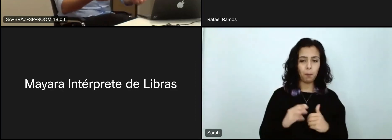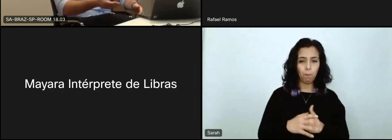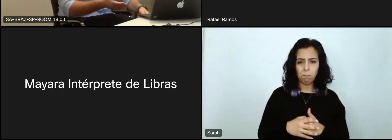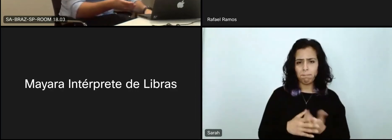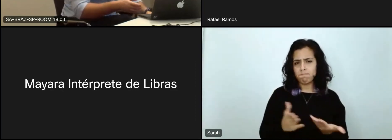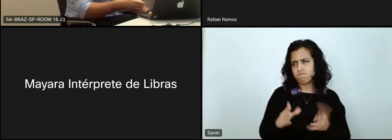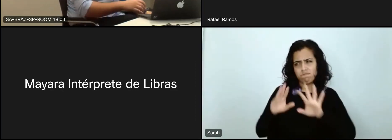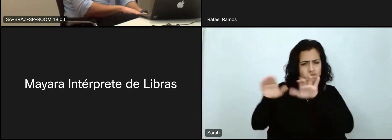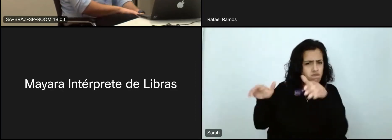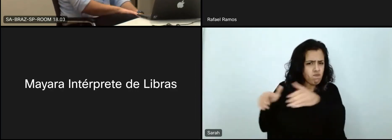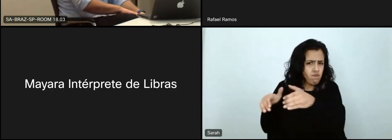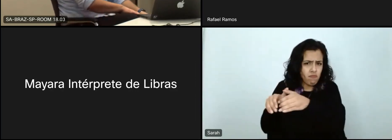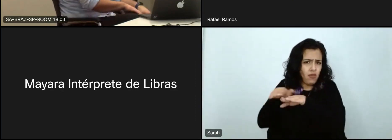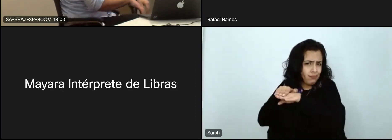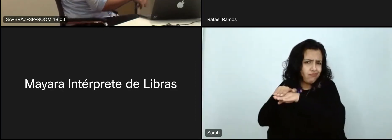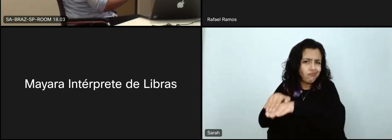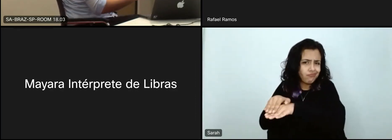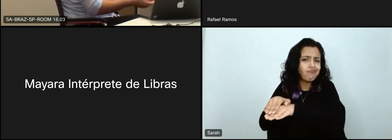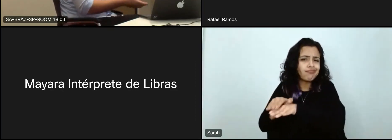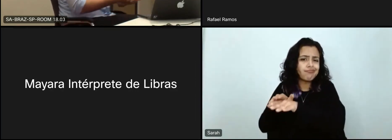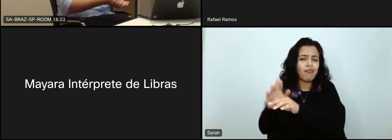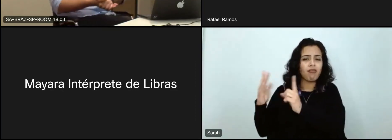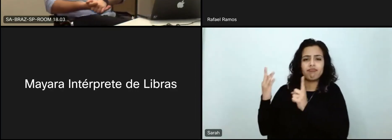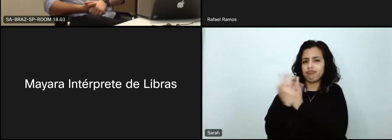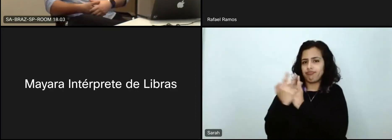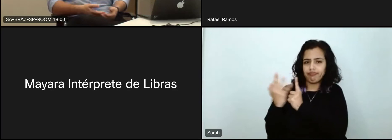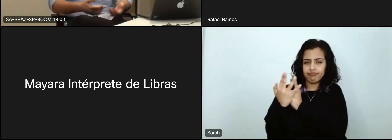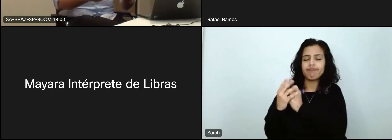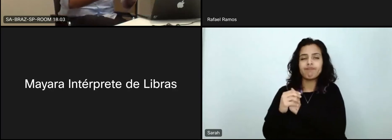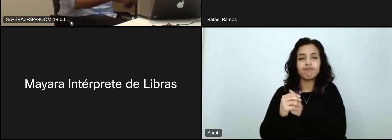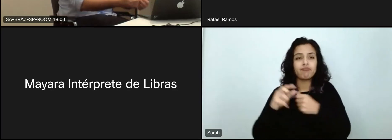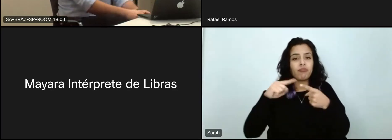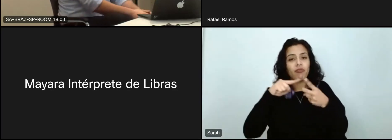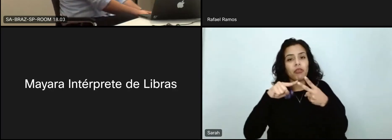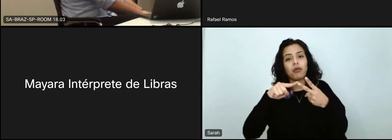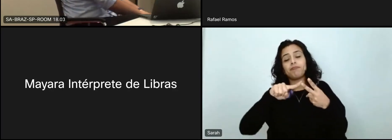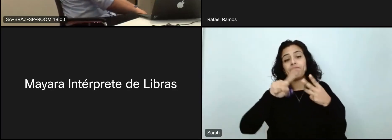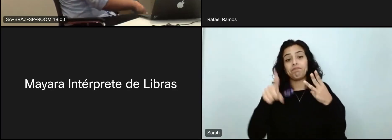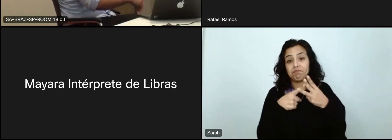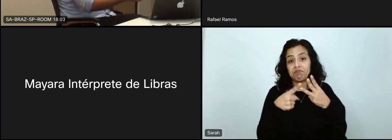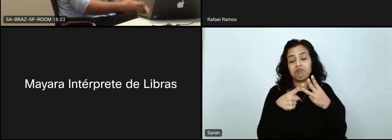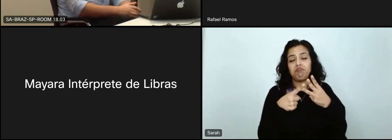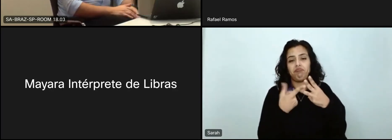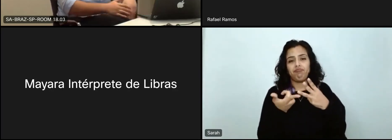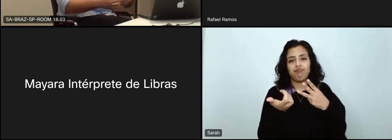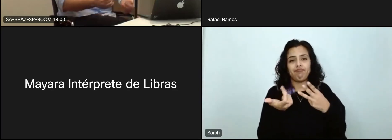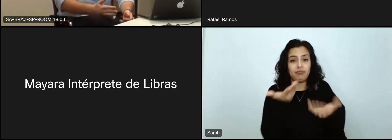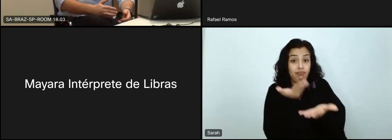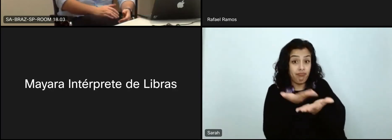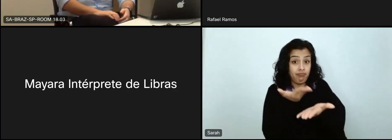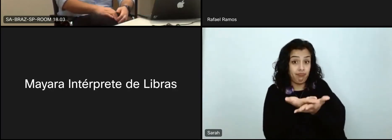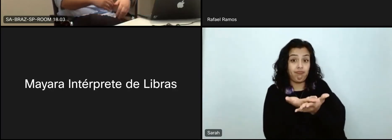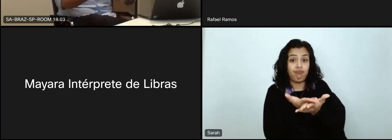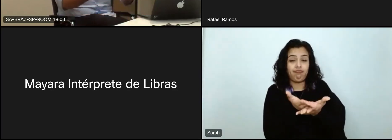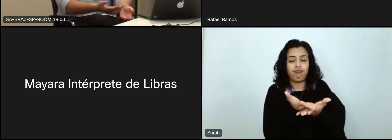diminuídas, inferiorizadas. A gente tem sessões educacionais que são muito importantes, apesar